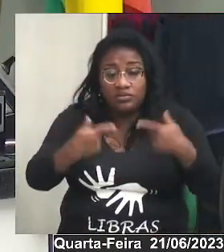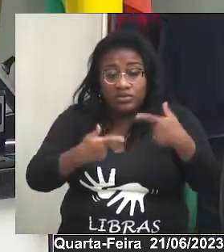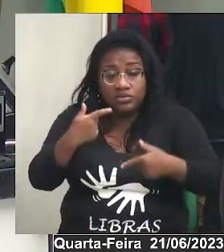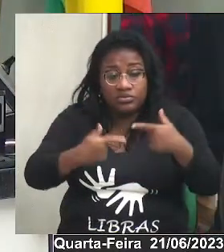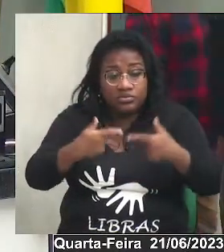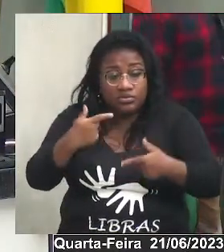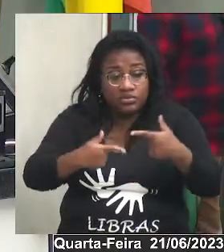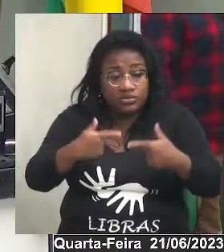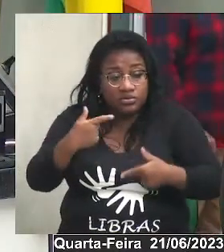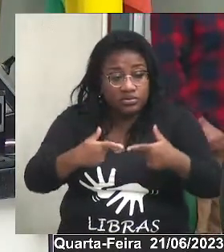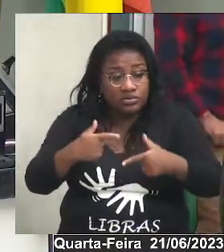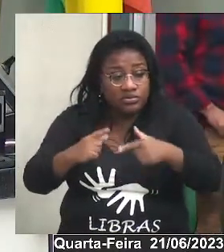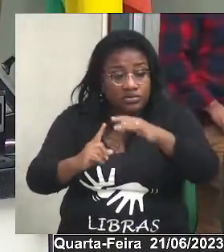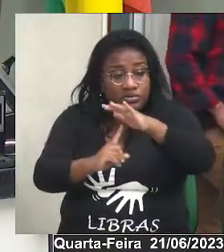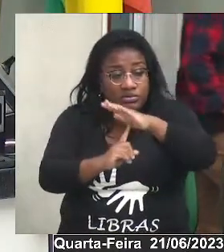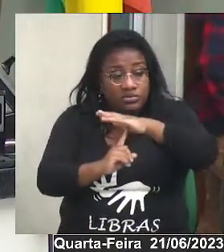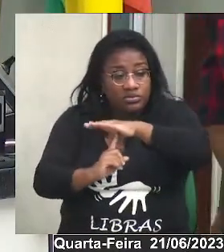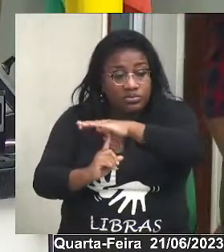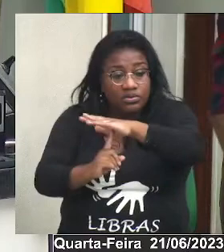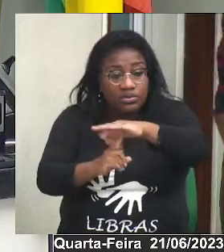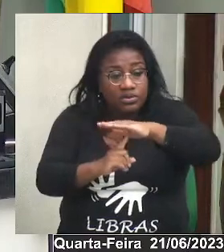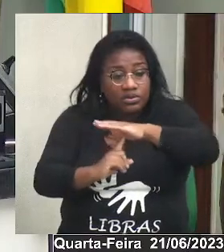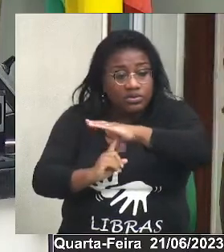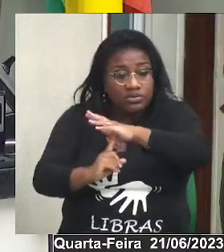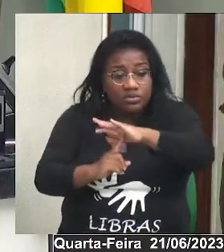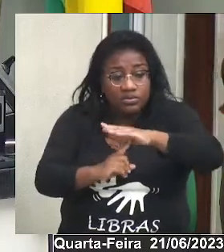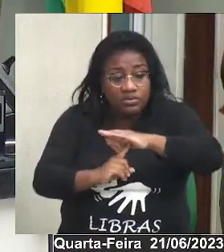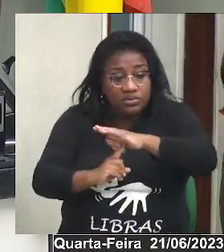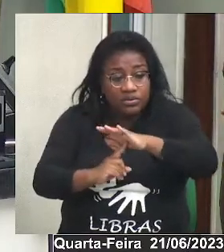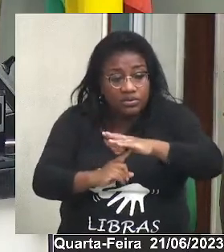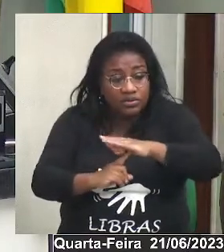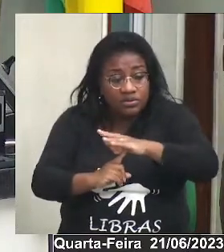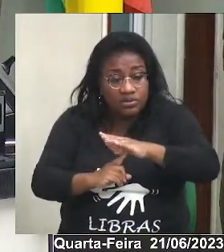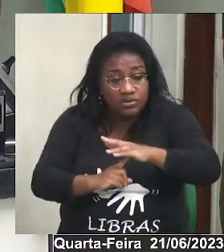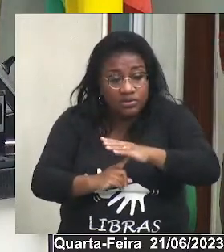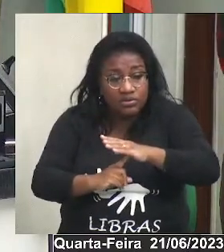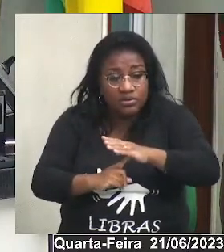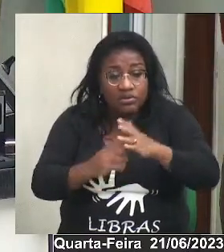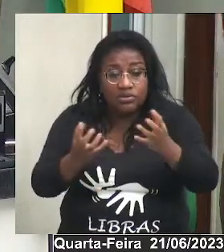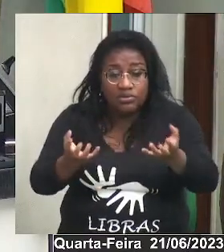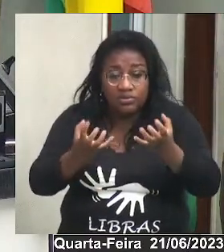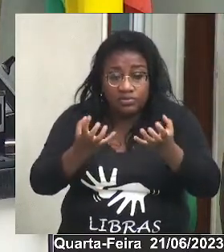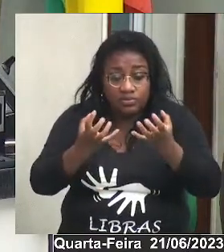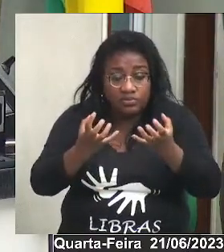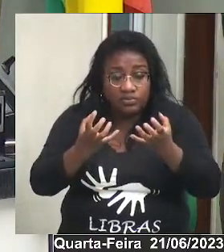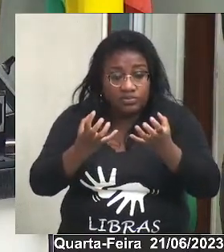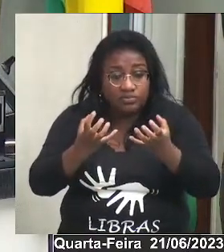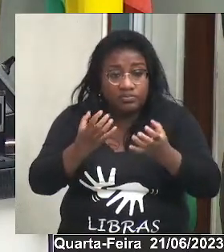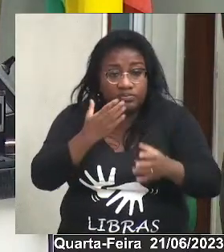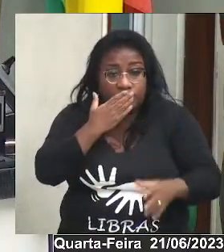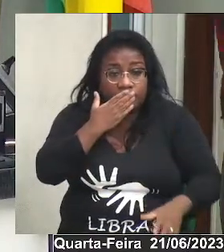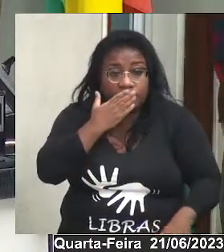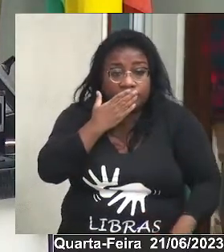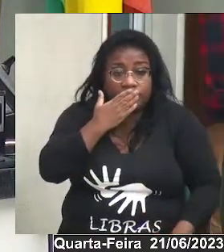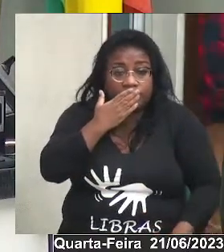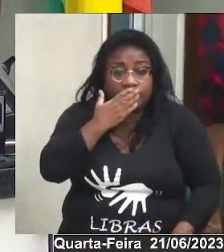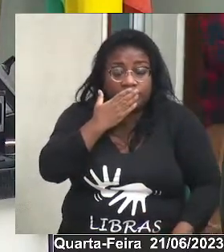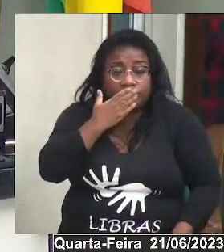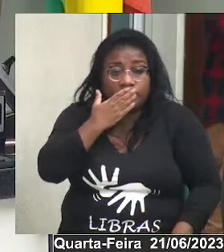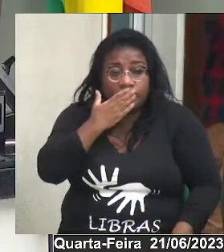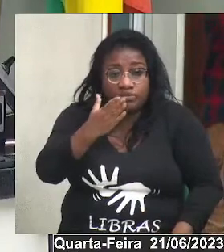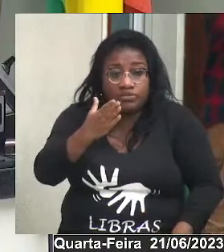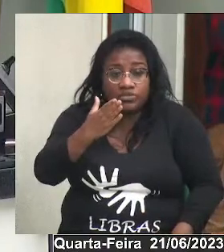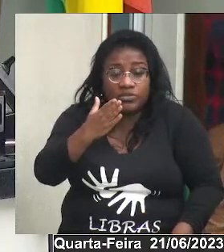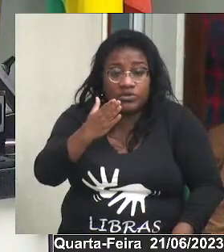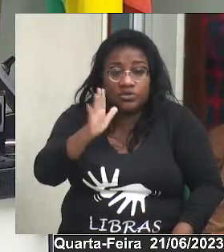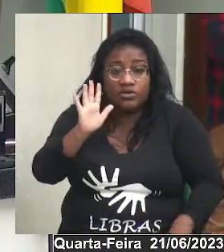foi discutido lá. Novamente, estou explicando para vocês. Novamente, então eu quero dizer... Ô Nilson, eu queria pedir para você, se você